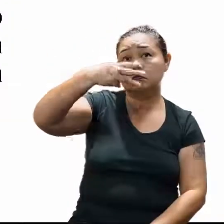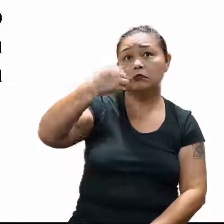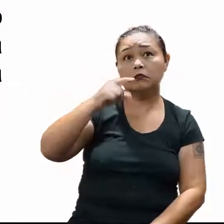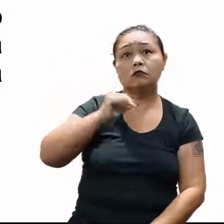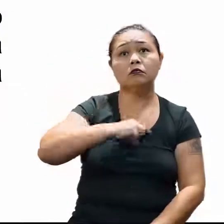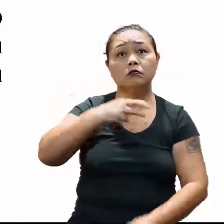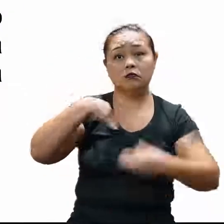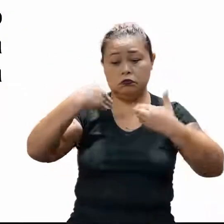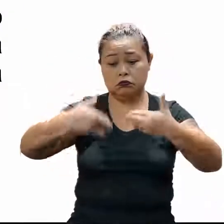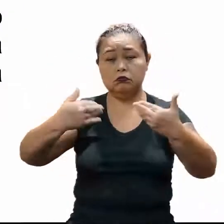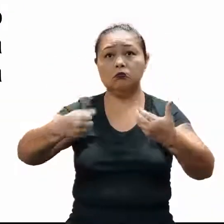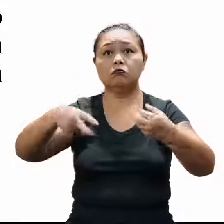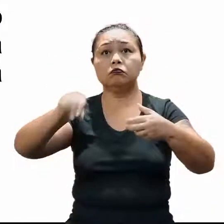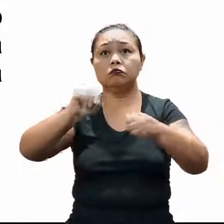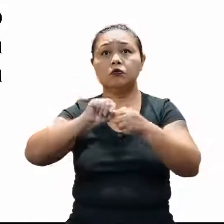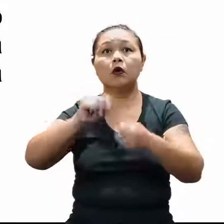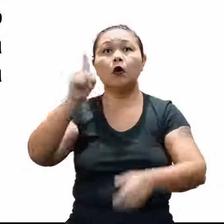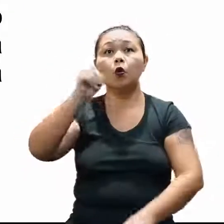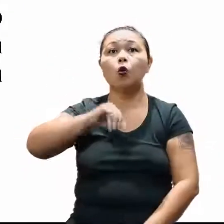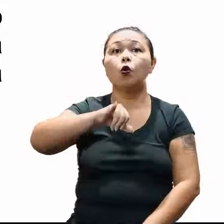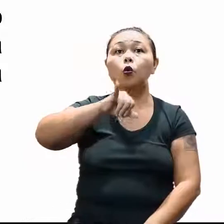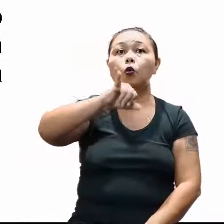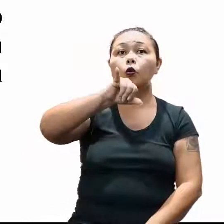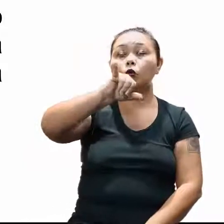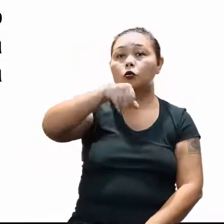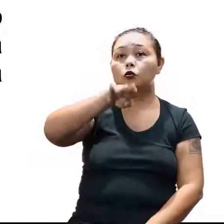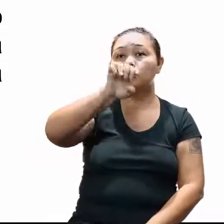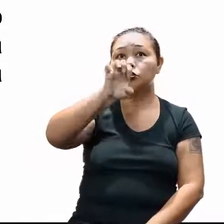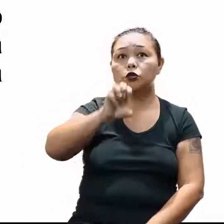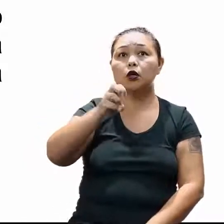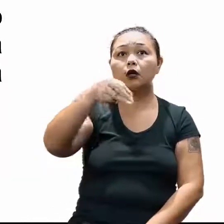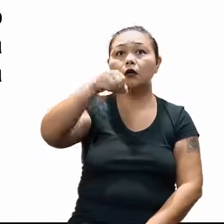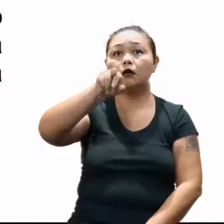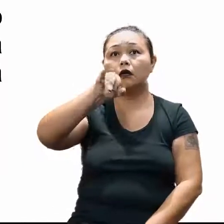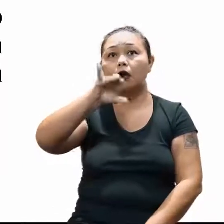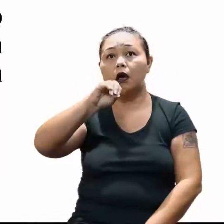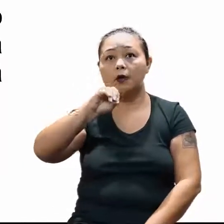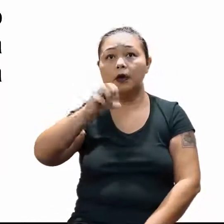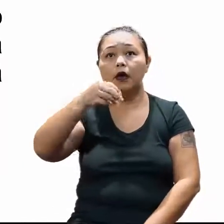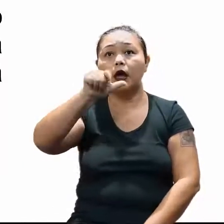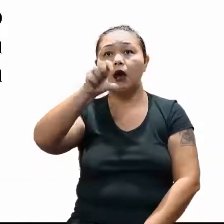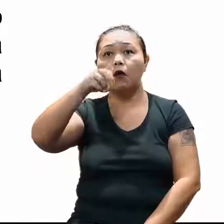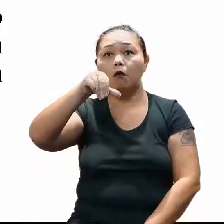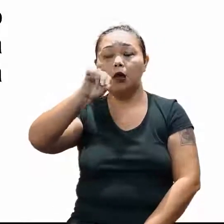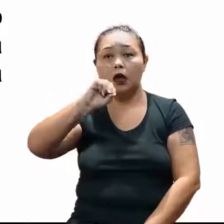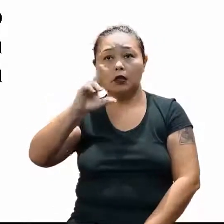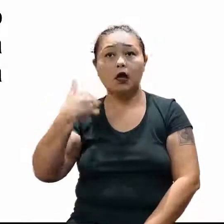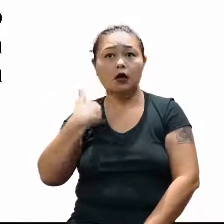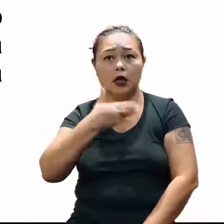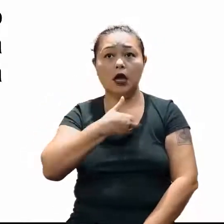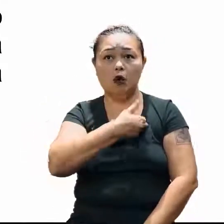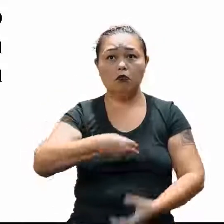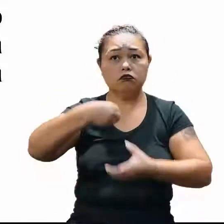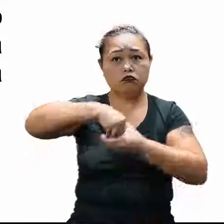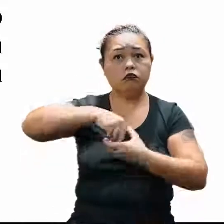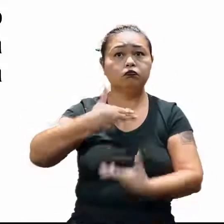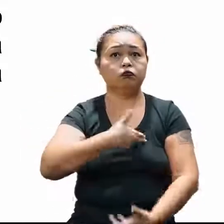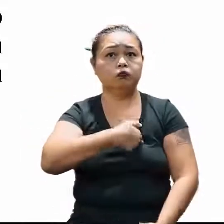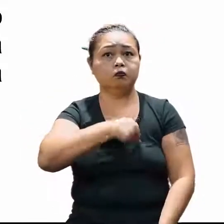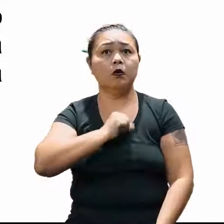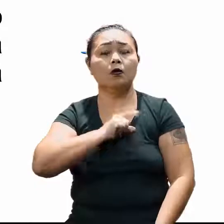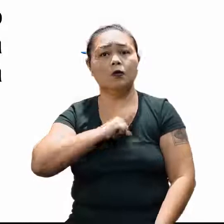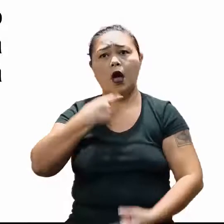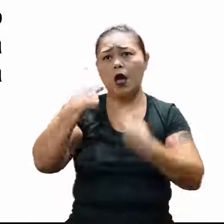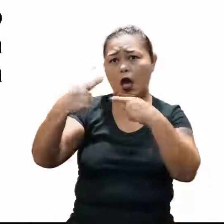ministro da Aviação e Obras Públicas, José Américo de Almeida, que entrou no governo de Getúlio Vargas, José Américo que vai criticar um pouco